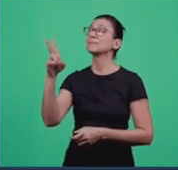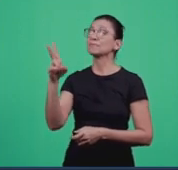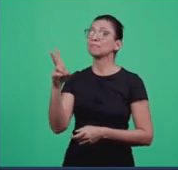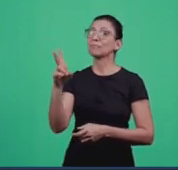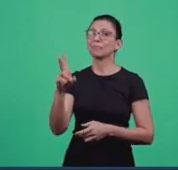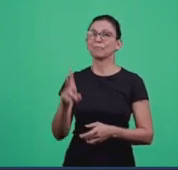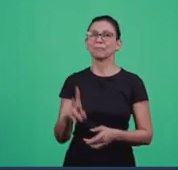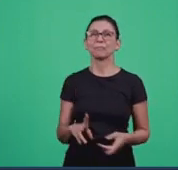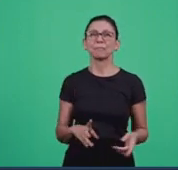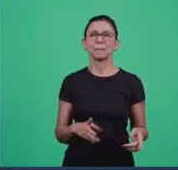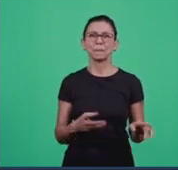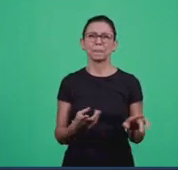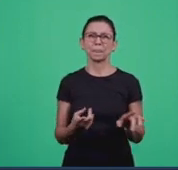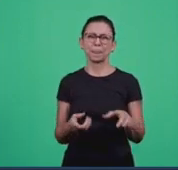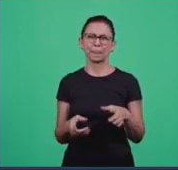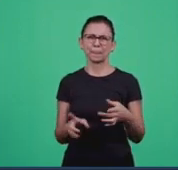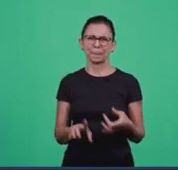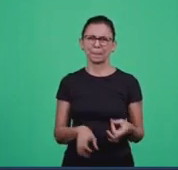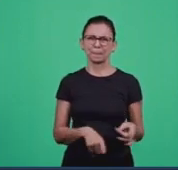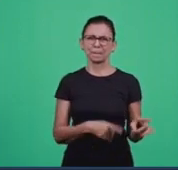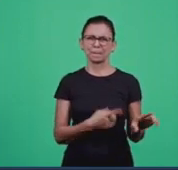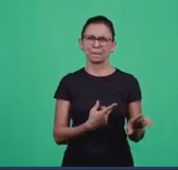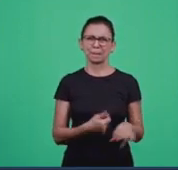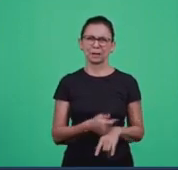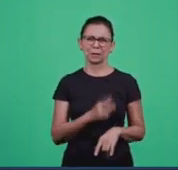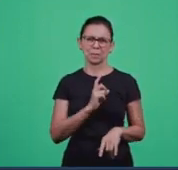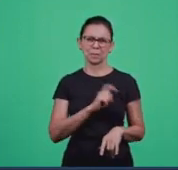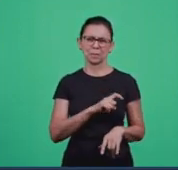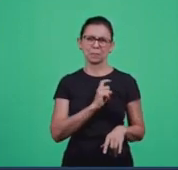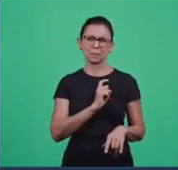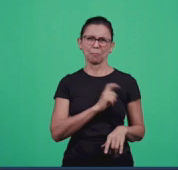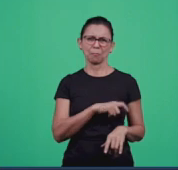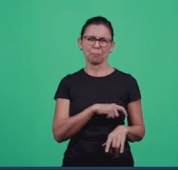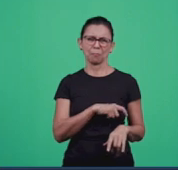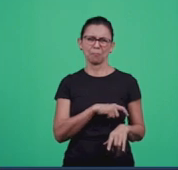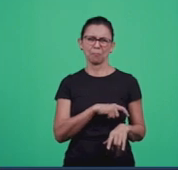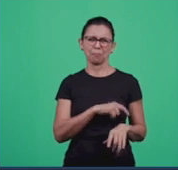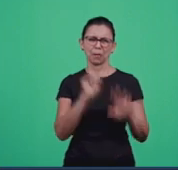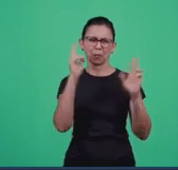esconde-me de toda maldade